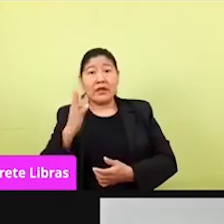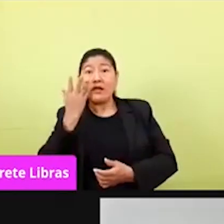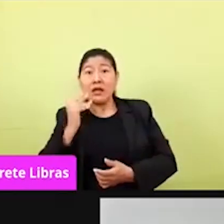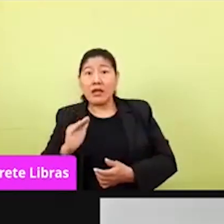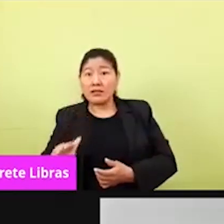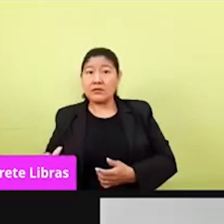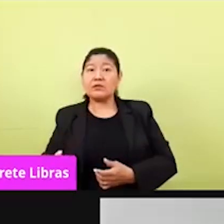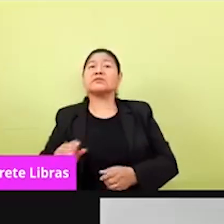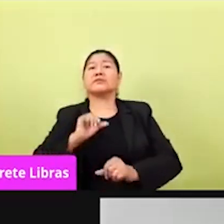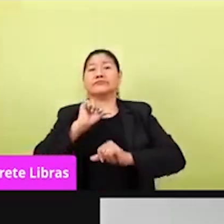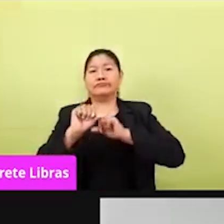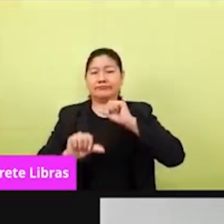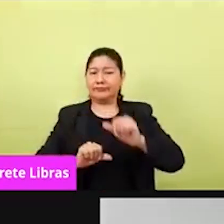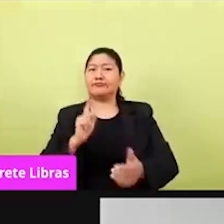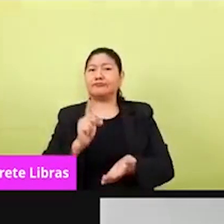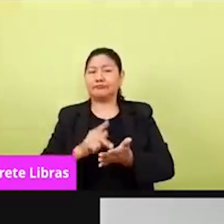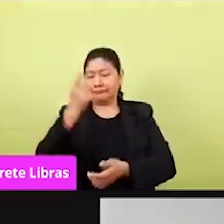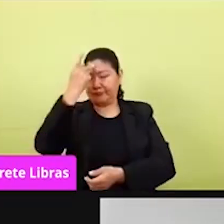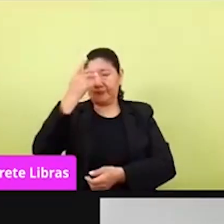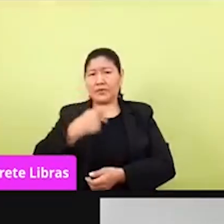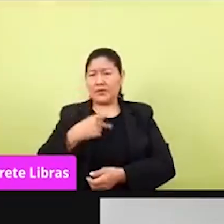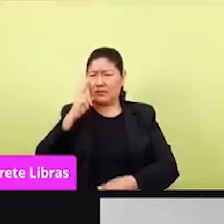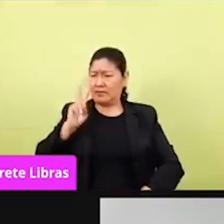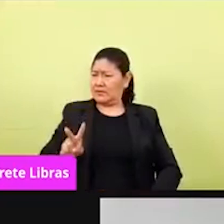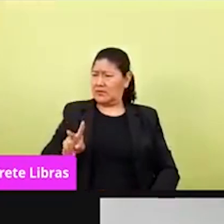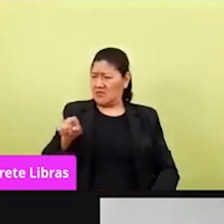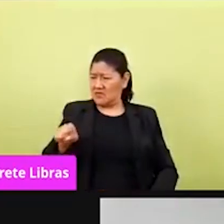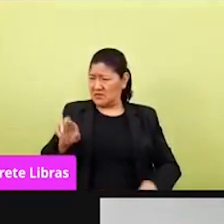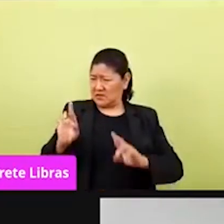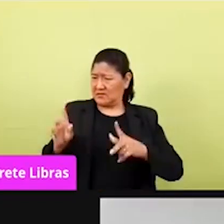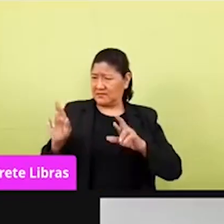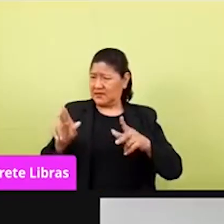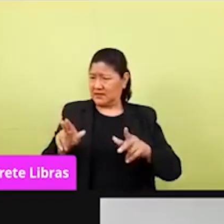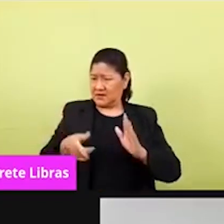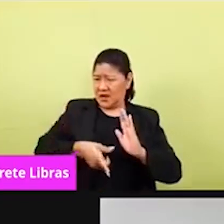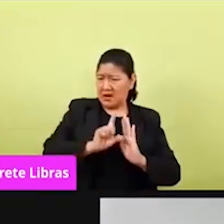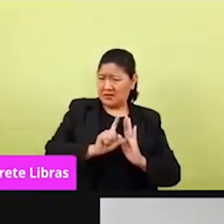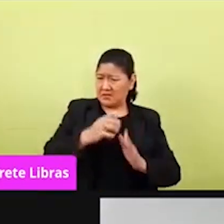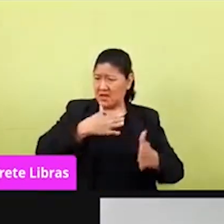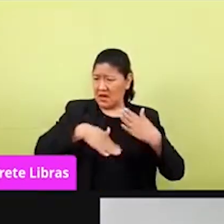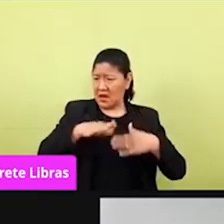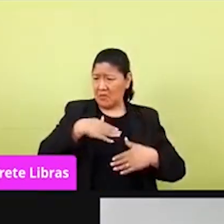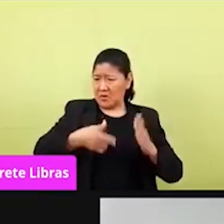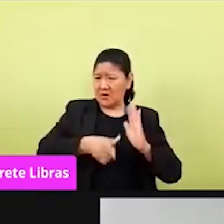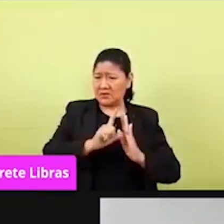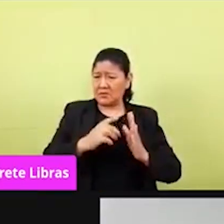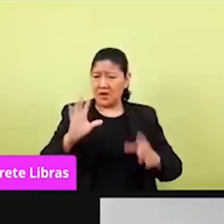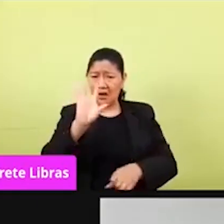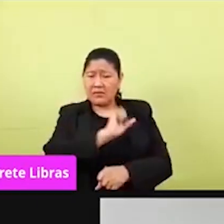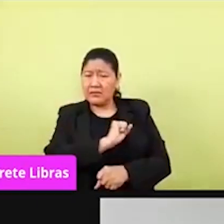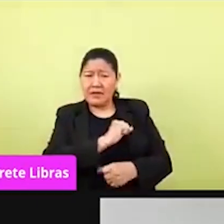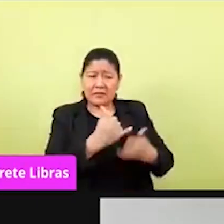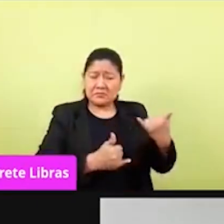de comportamento de uma hora para outra, né, isso não é normal. Eu brincava, eu interagia,